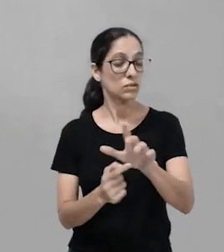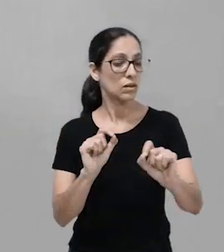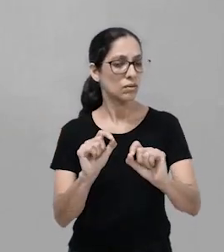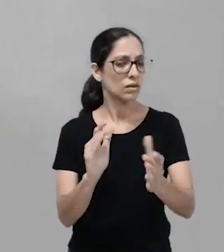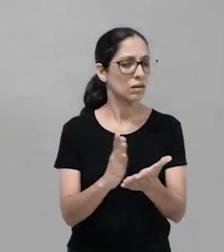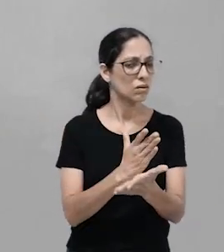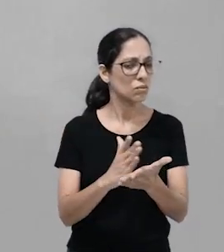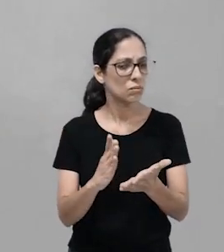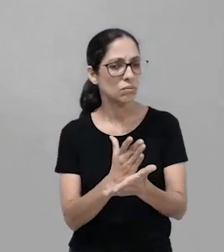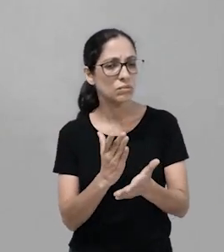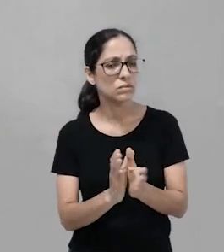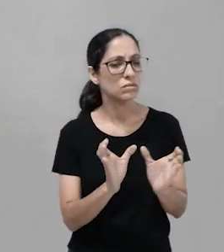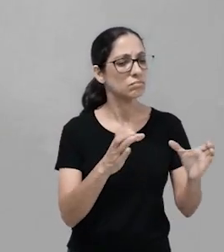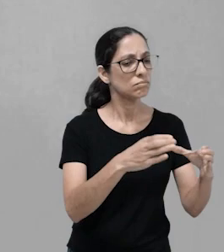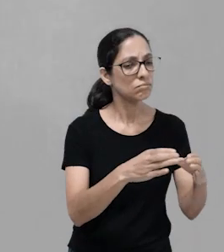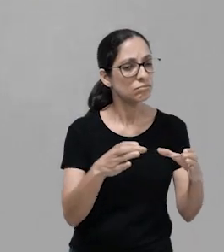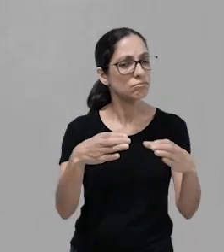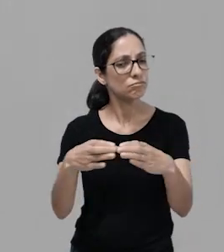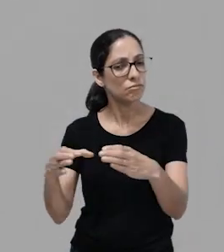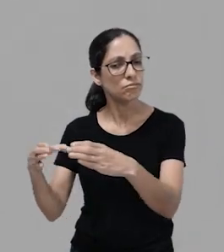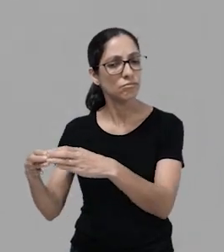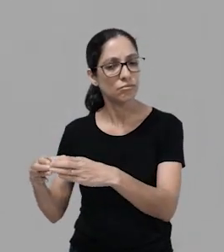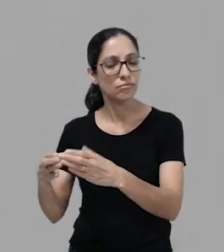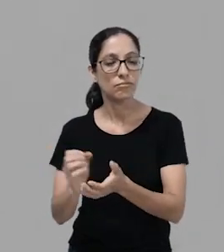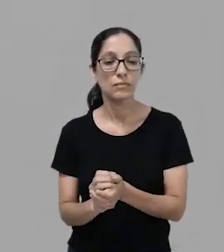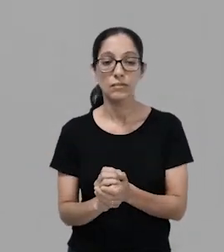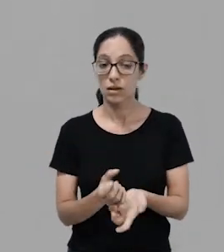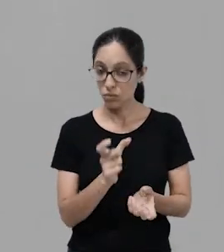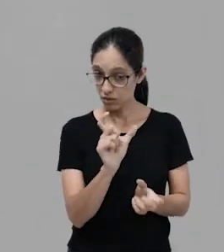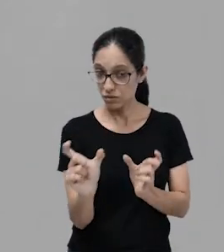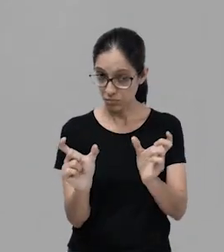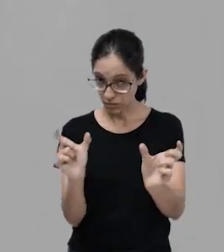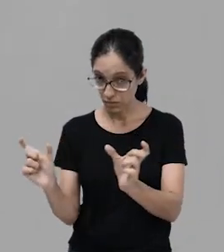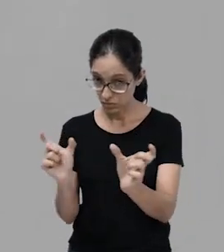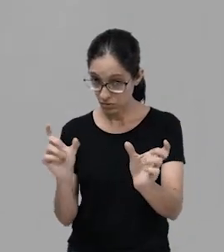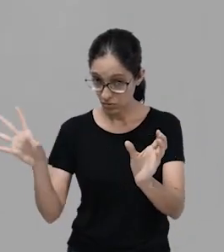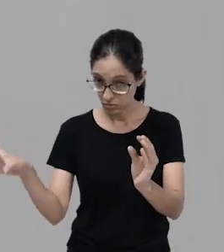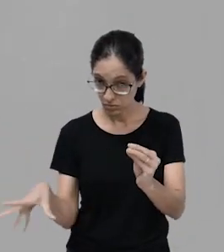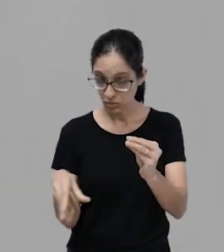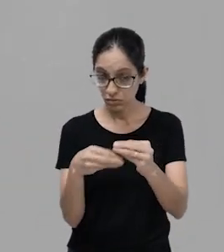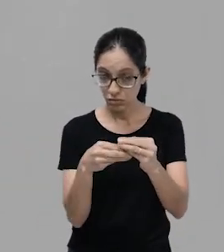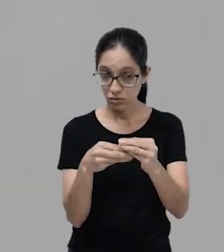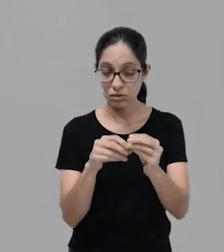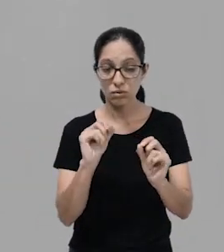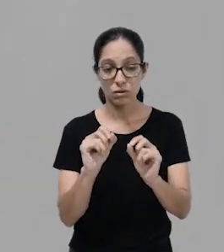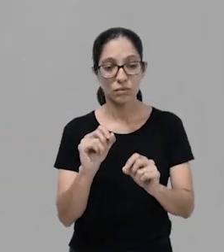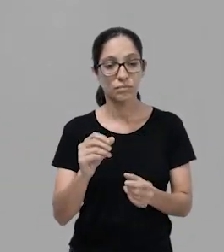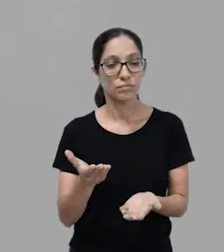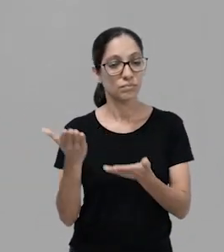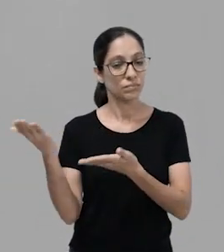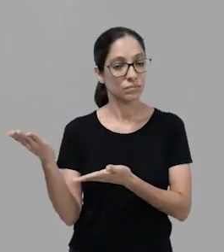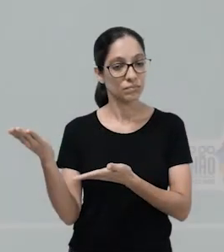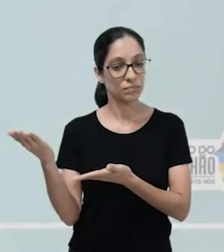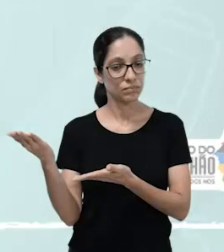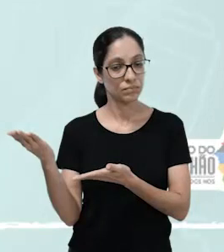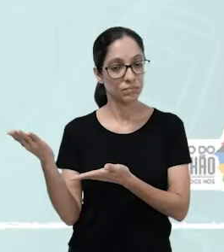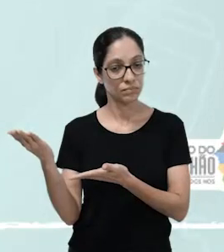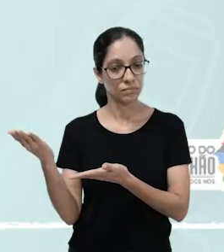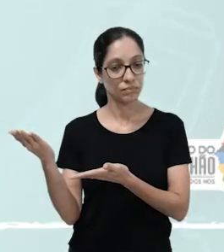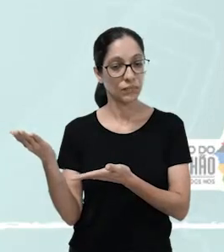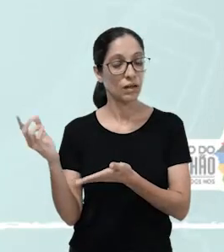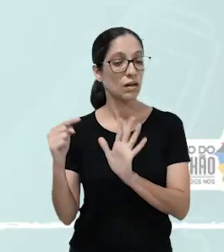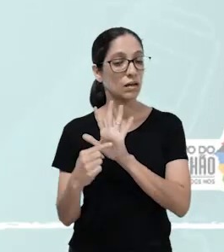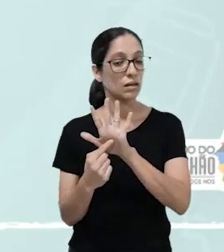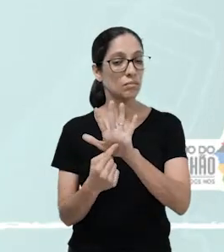algumas categorias. Tá? Então, as palavras que eu vou usar como complemento são body ou one, que